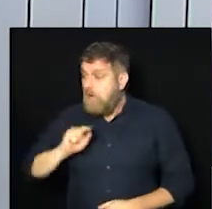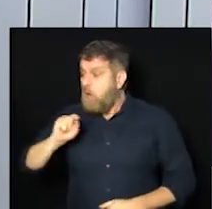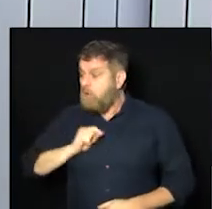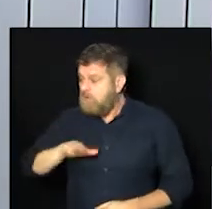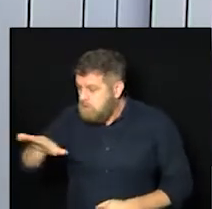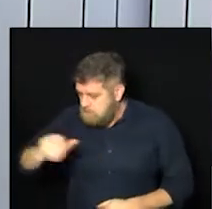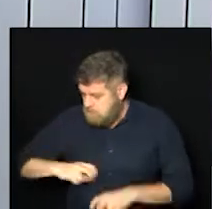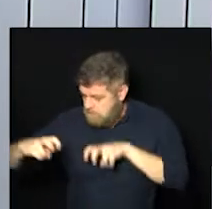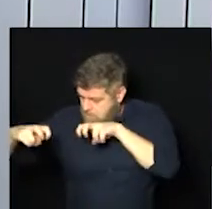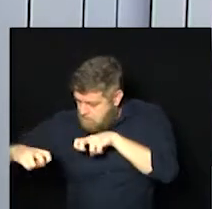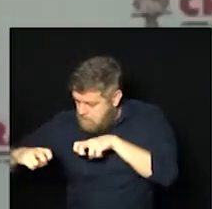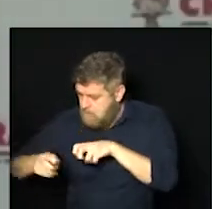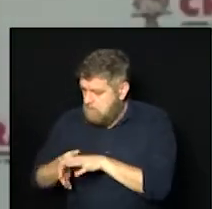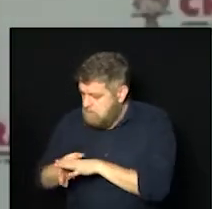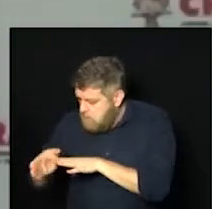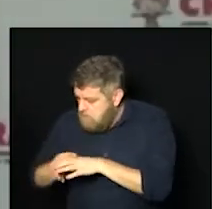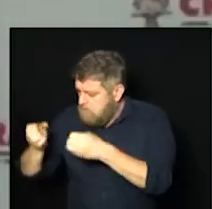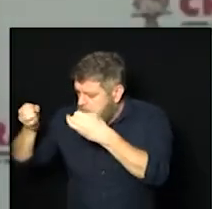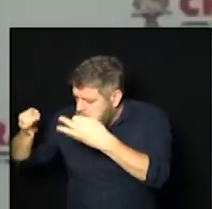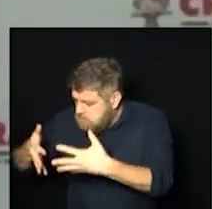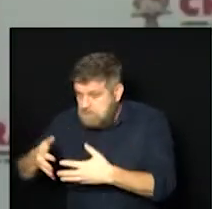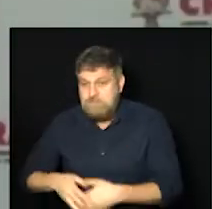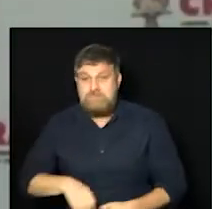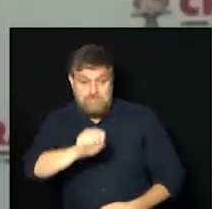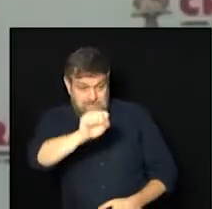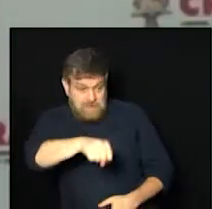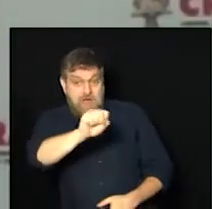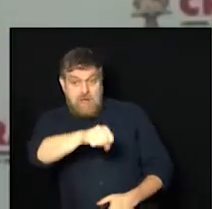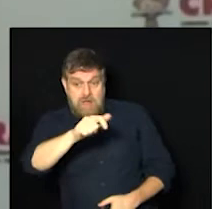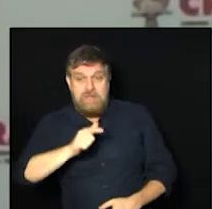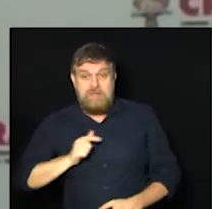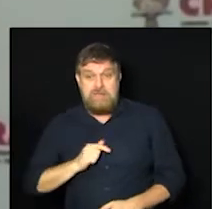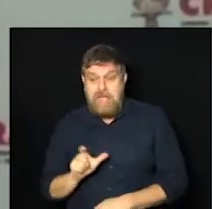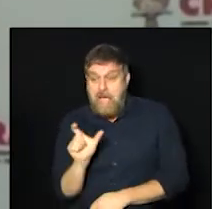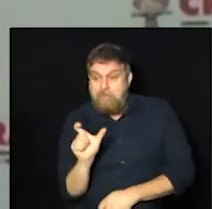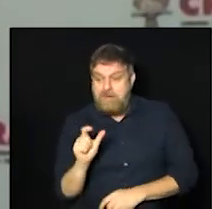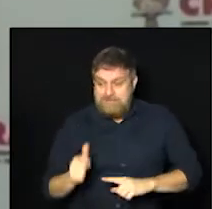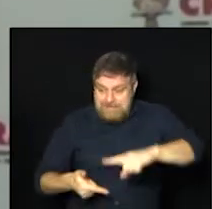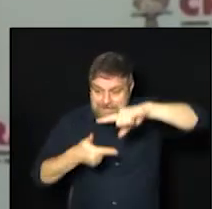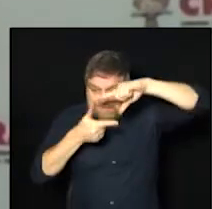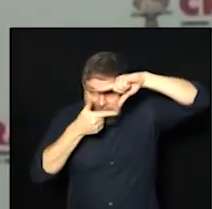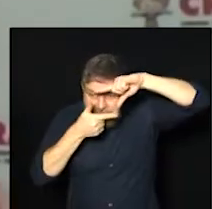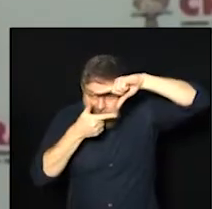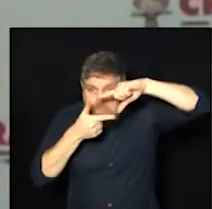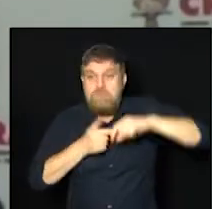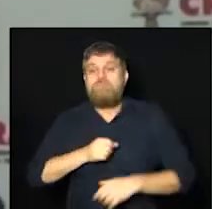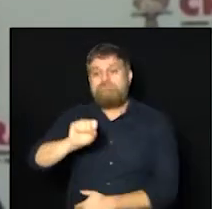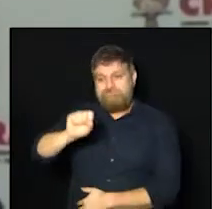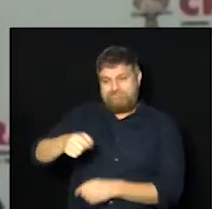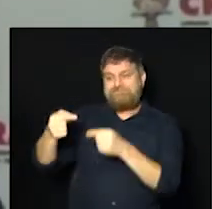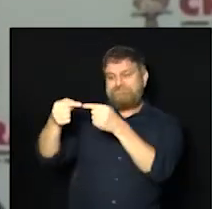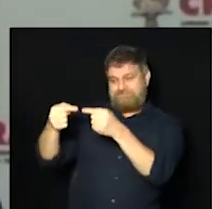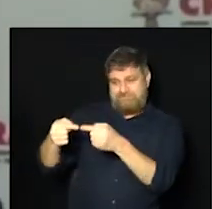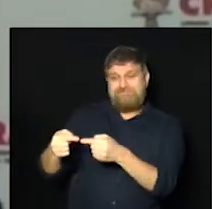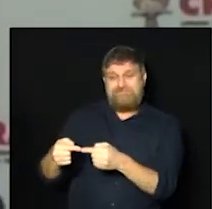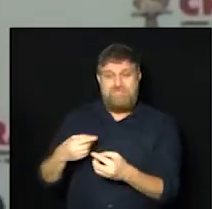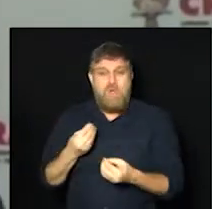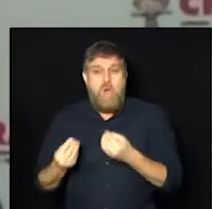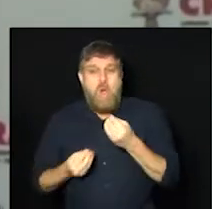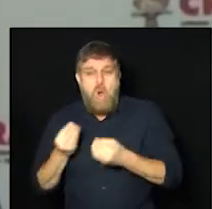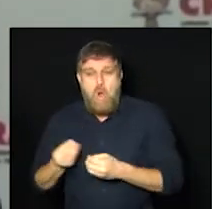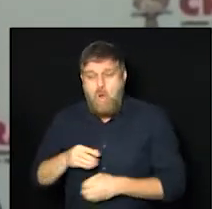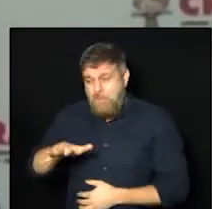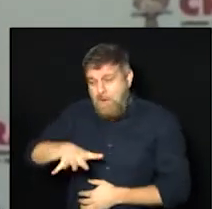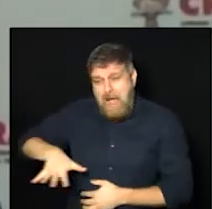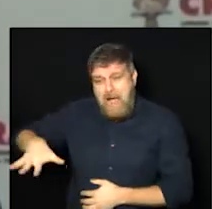abordagem? Sim, você está correto. A palavra tabu, ela se aplica muito bem nas questões do trato da violência,